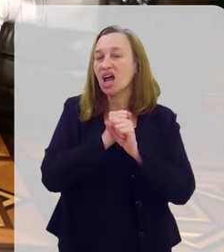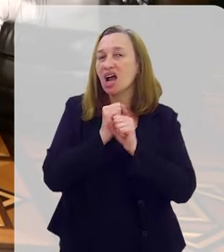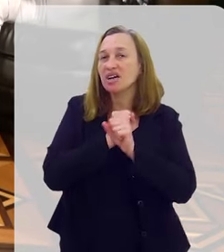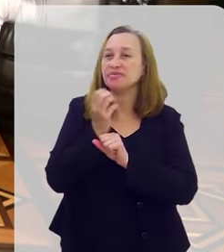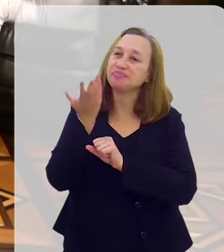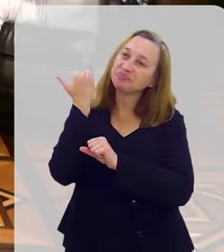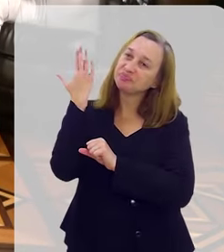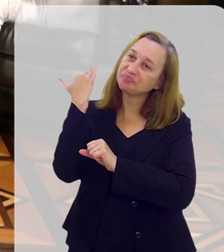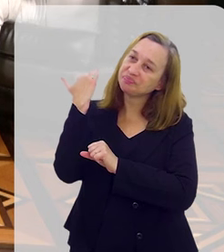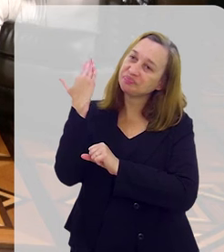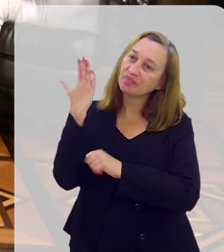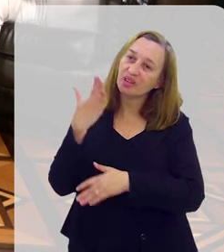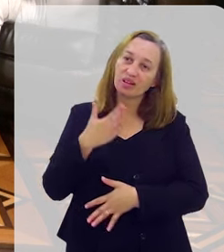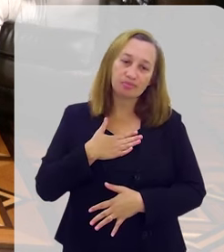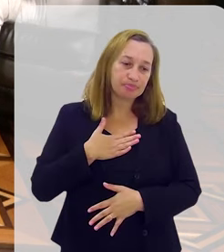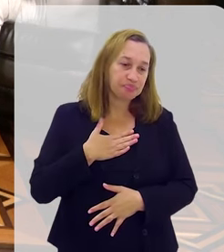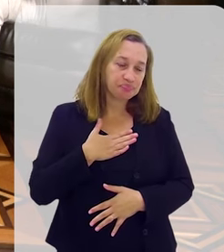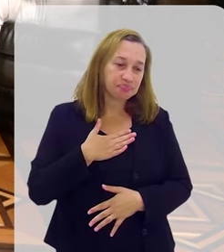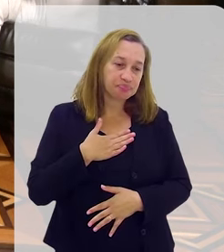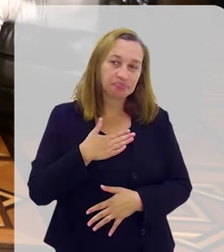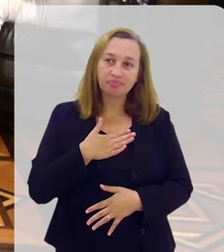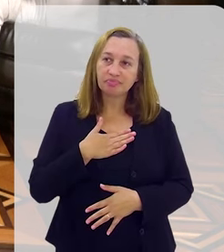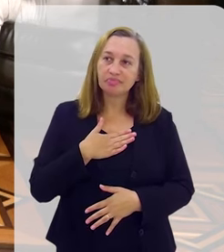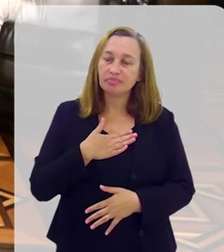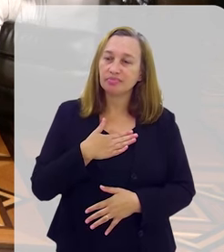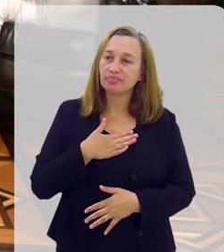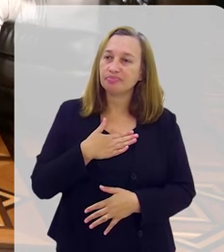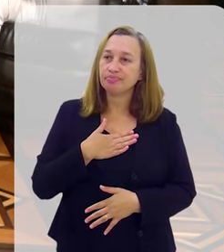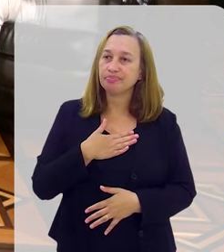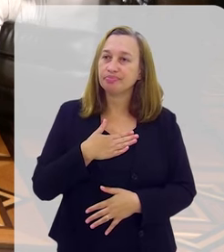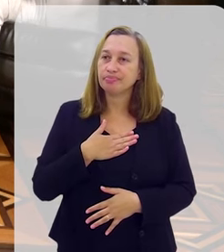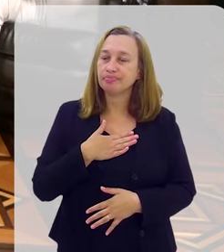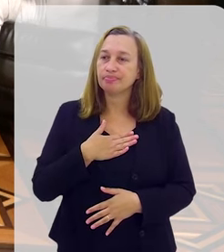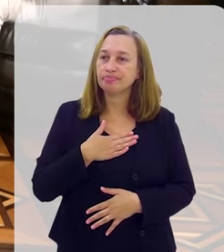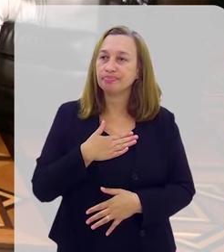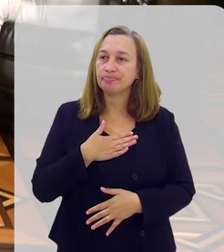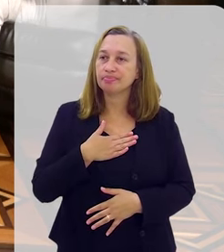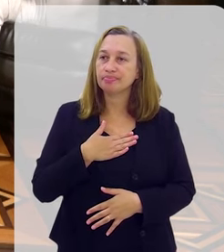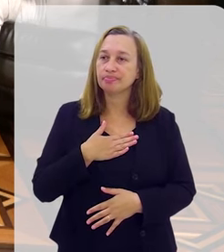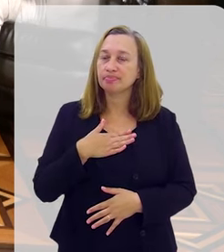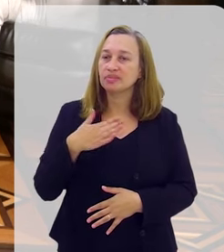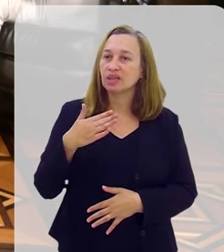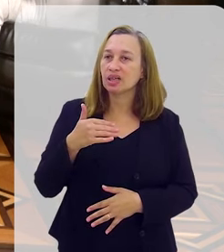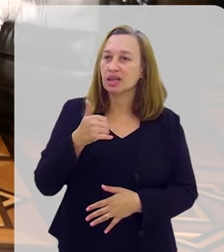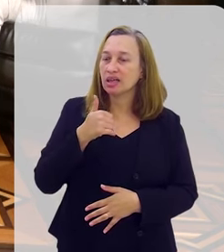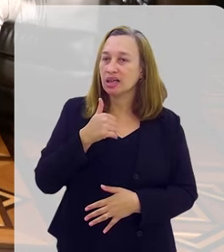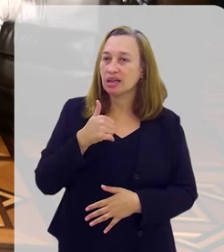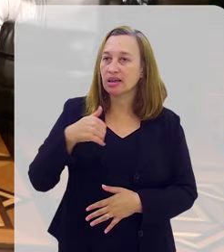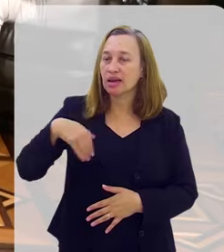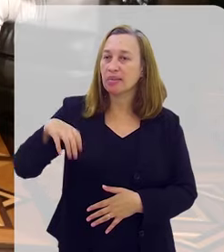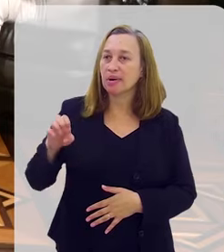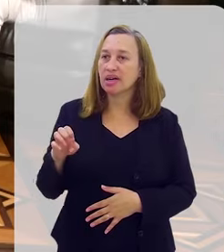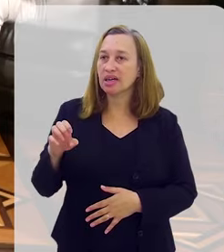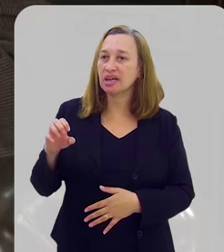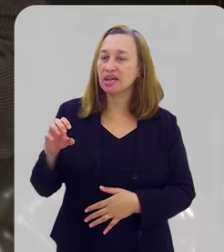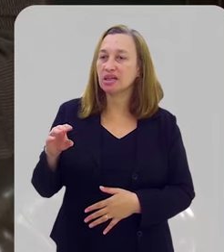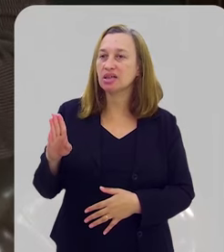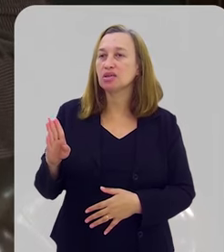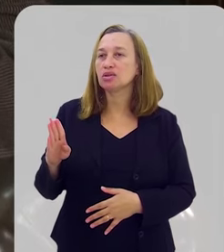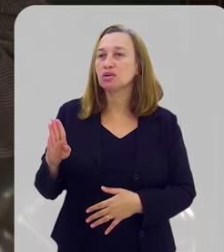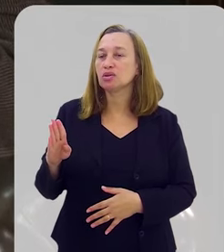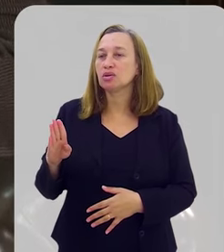há muitos anos atrás. Para mim, ela é a mãe do rock, a mãe do sister, né? A nossa